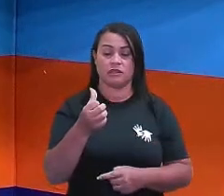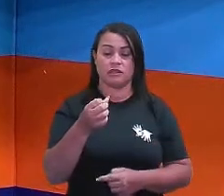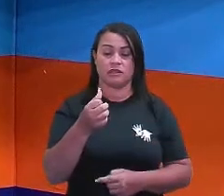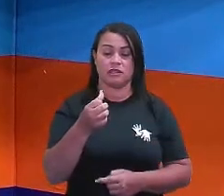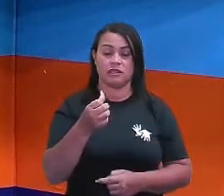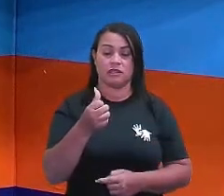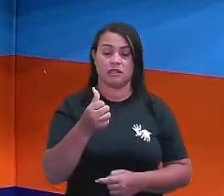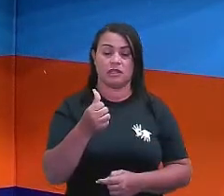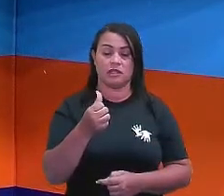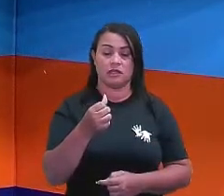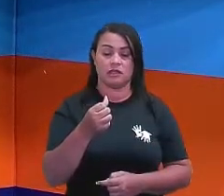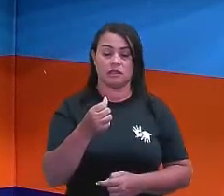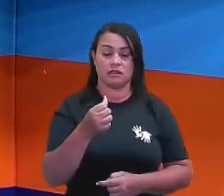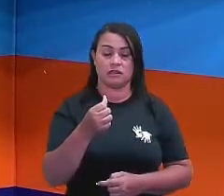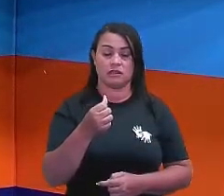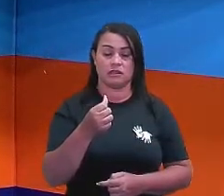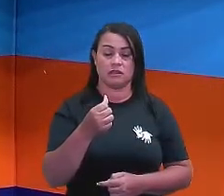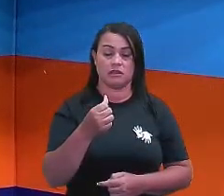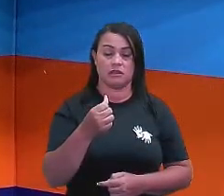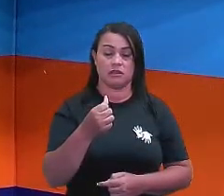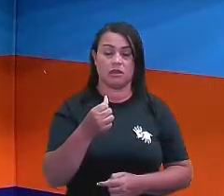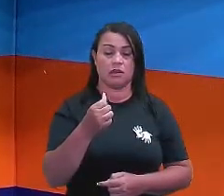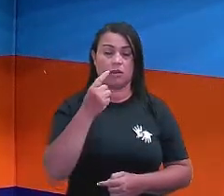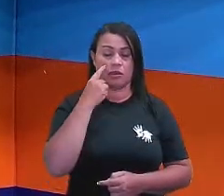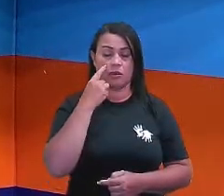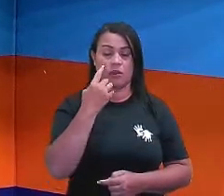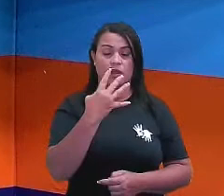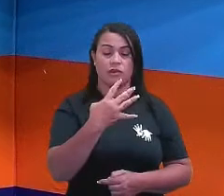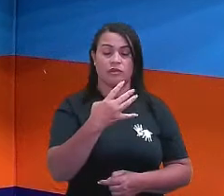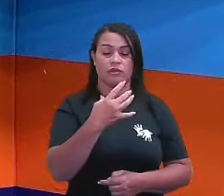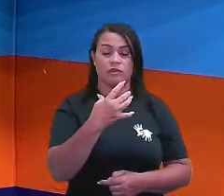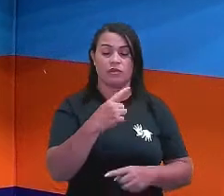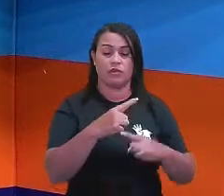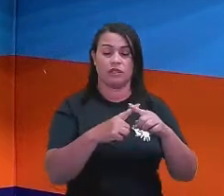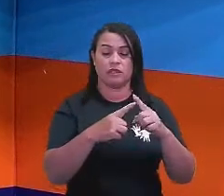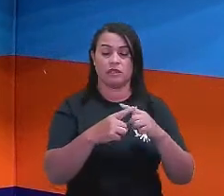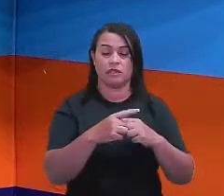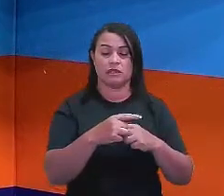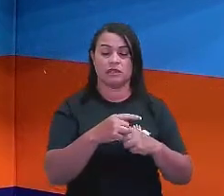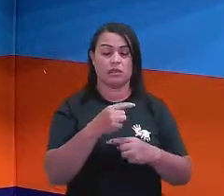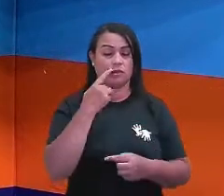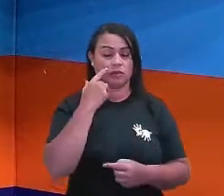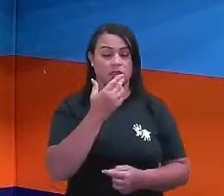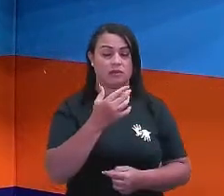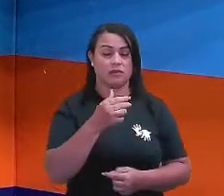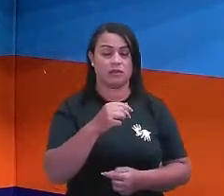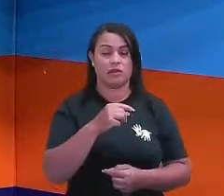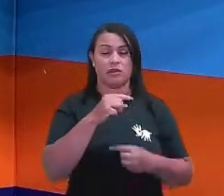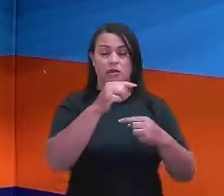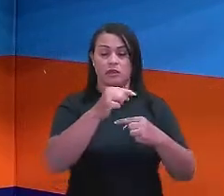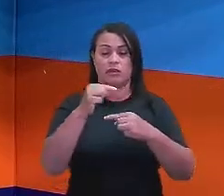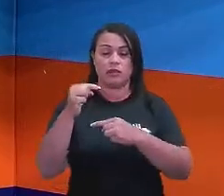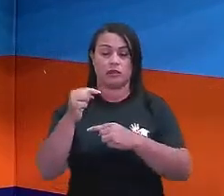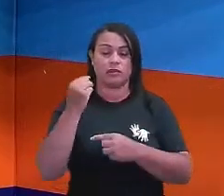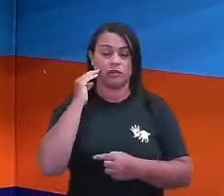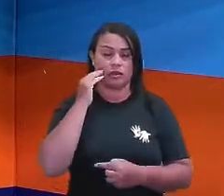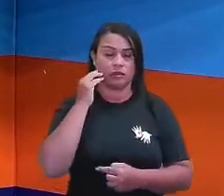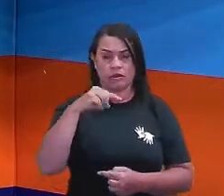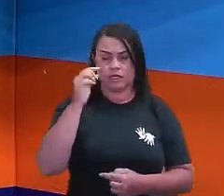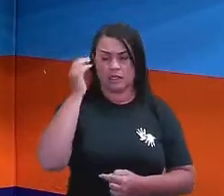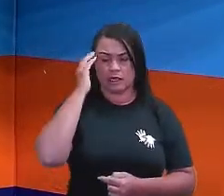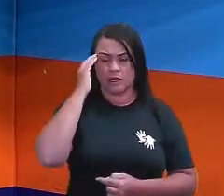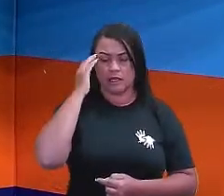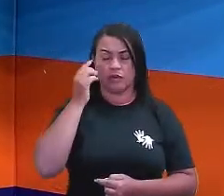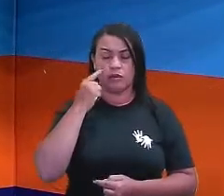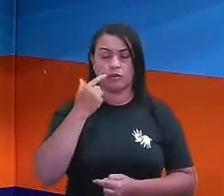4 vezes a área desse maior foi 4 vezes a área do menor, tá? Deu para